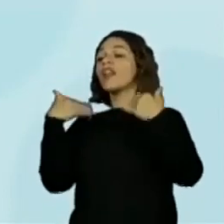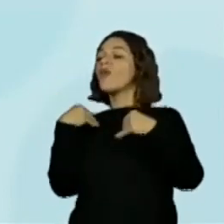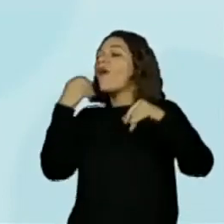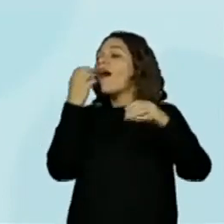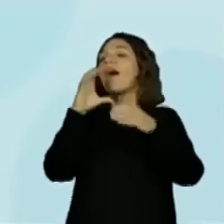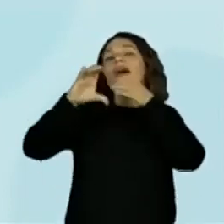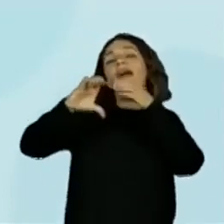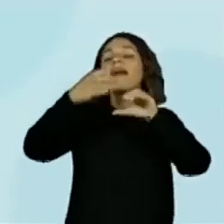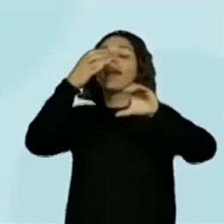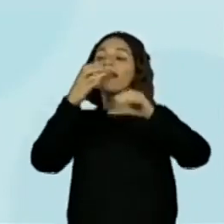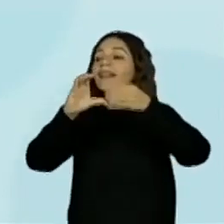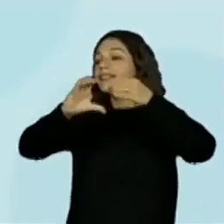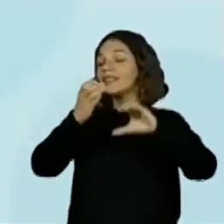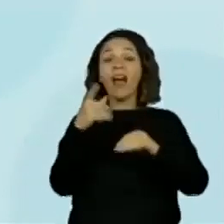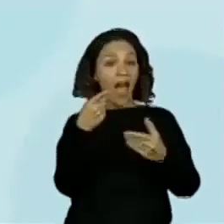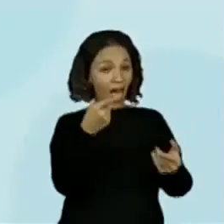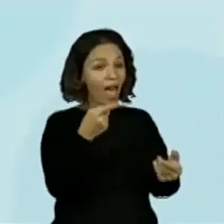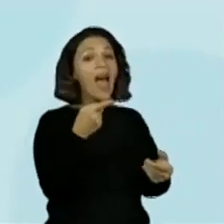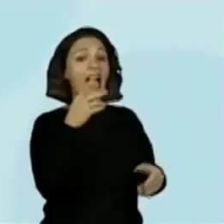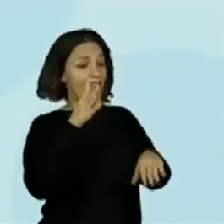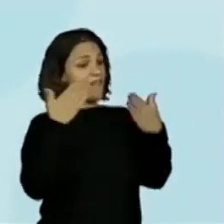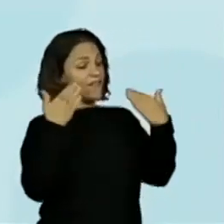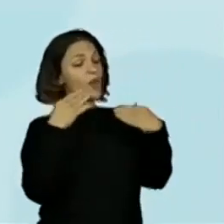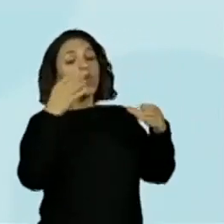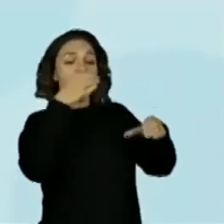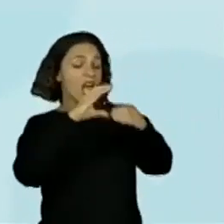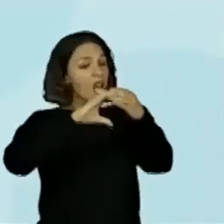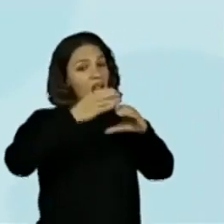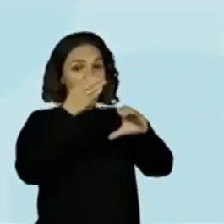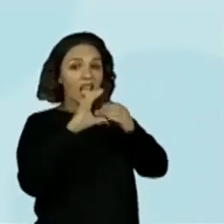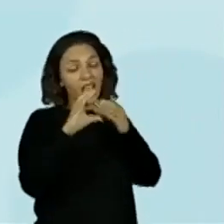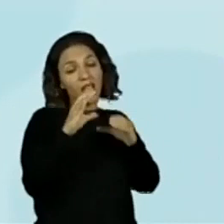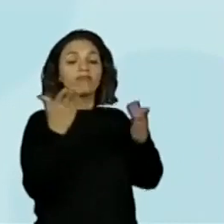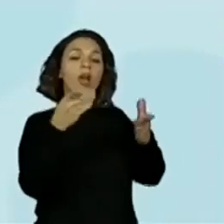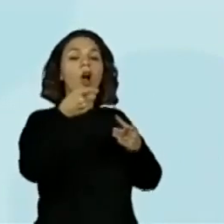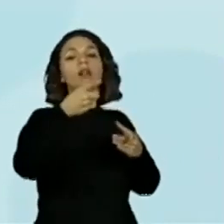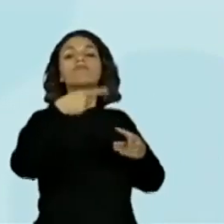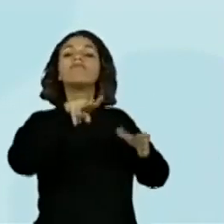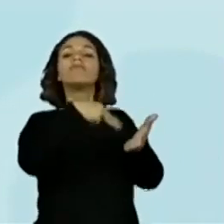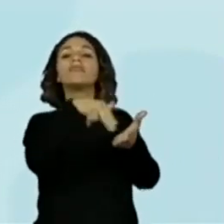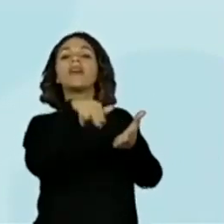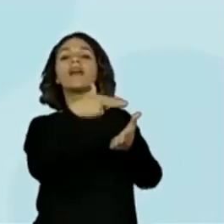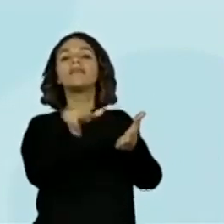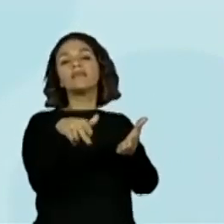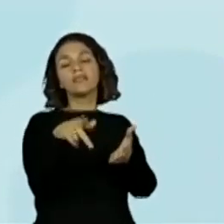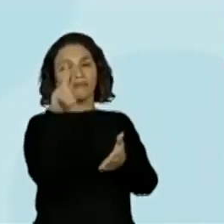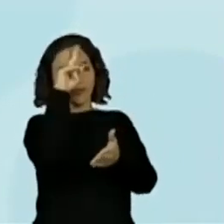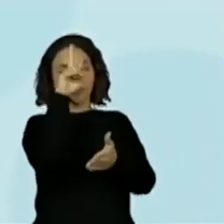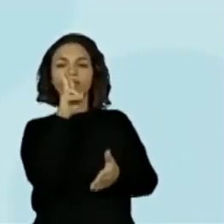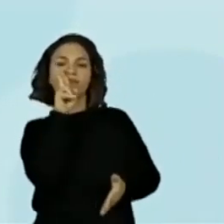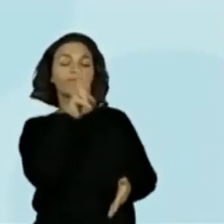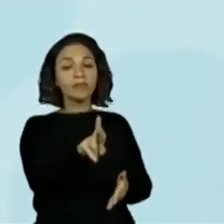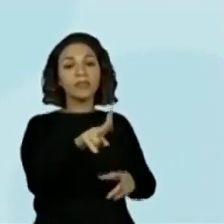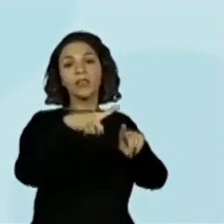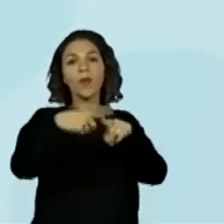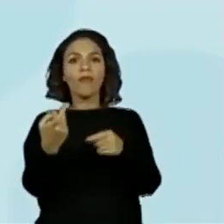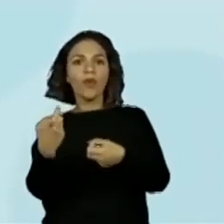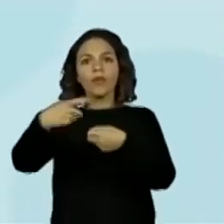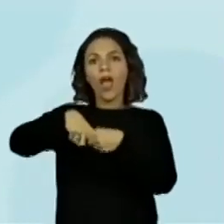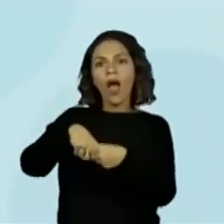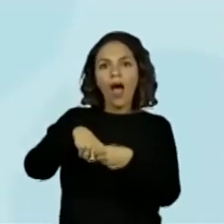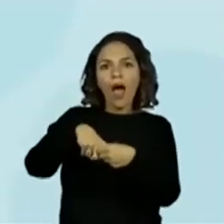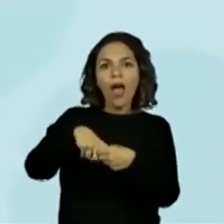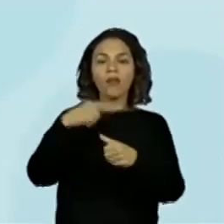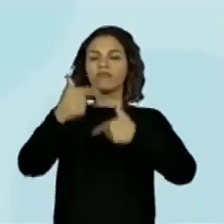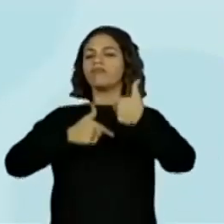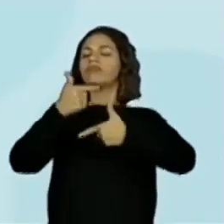cantando. Bom, se você passou o verão cantando, que tal passar o verão dançando? Disseram as formigas, voltaram